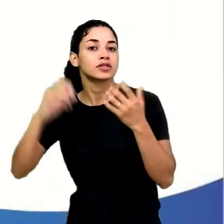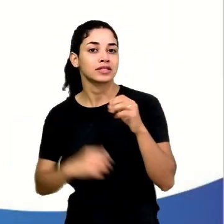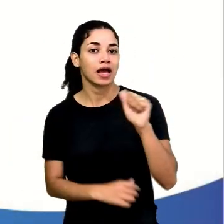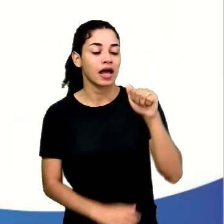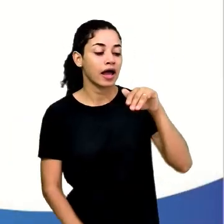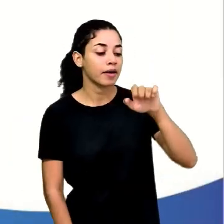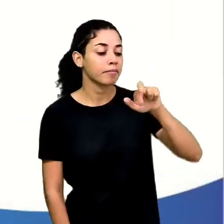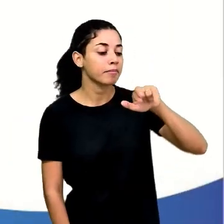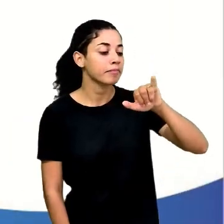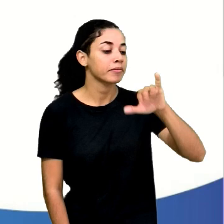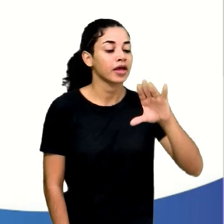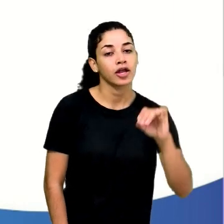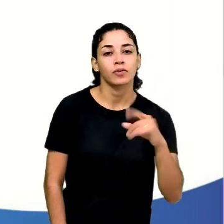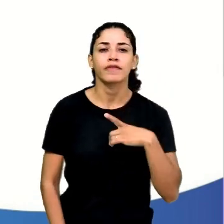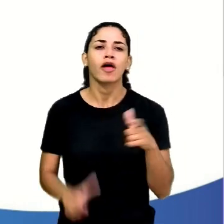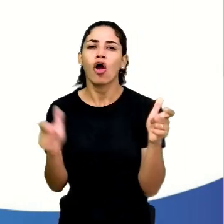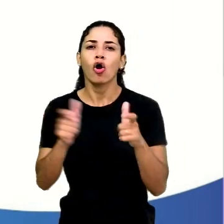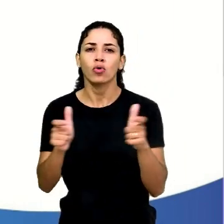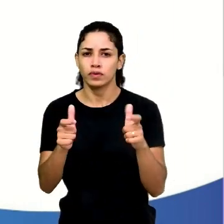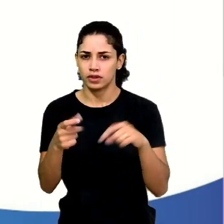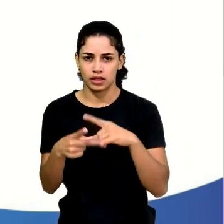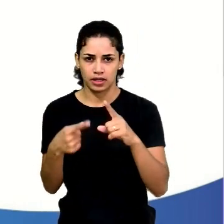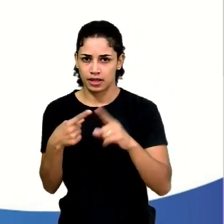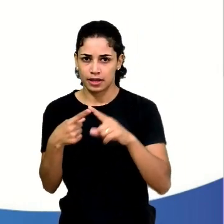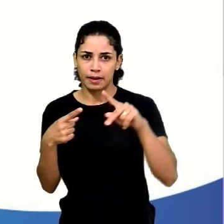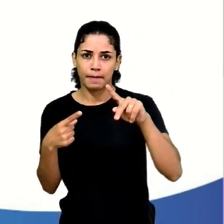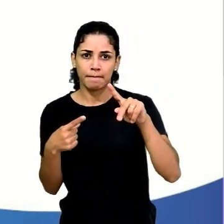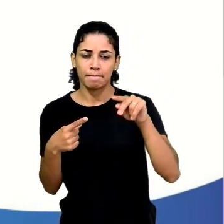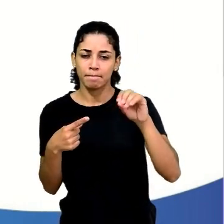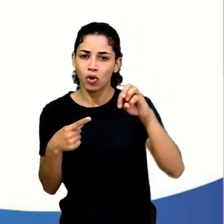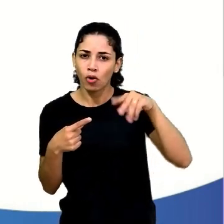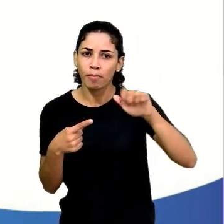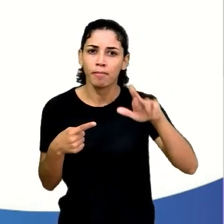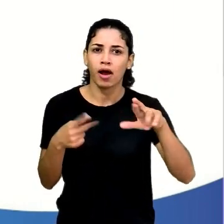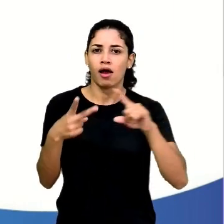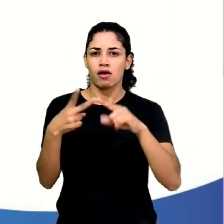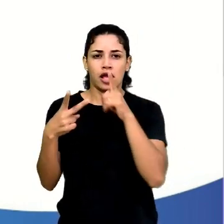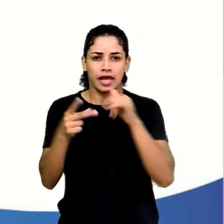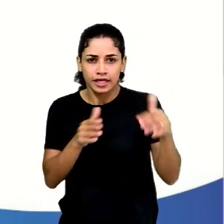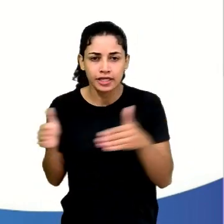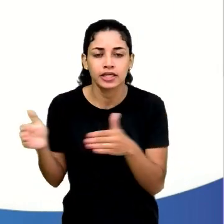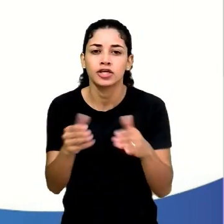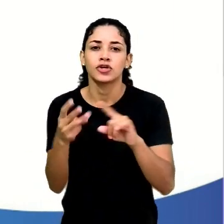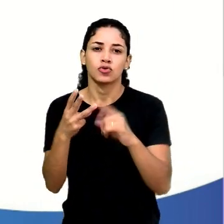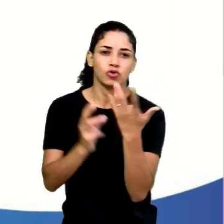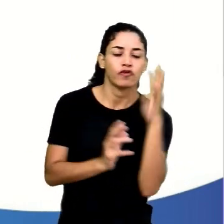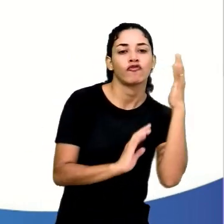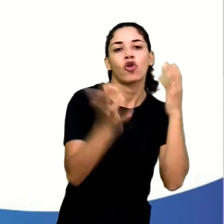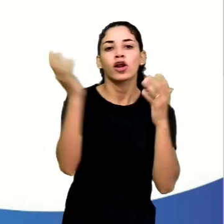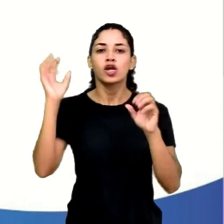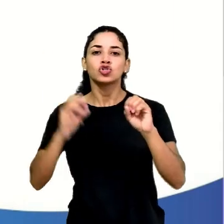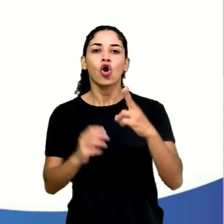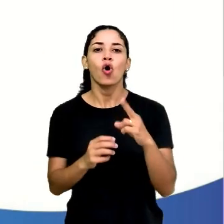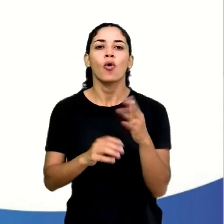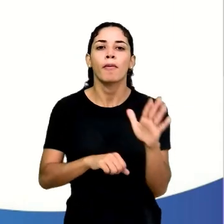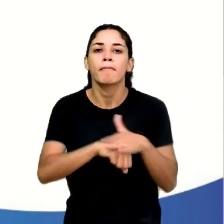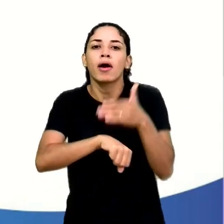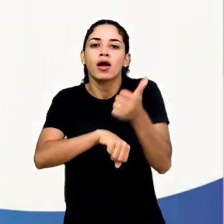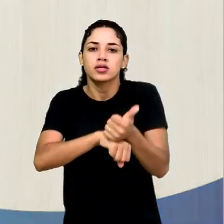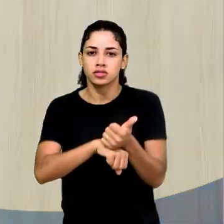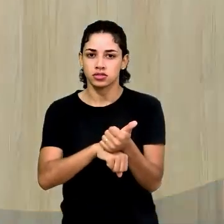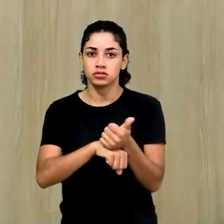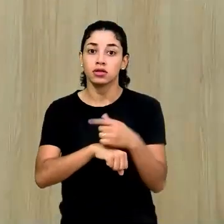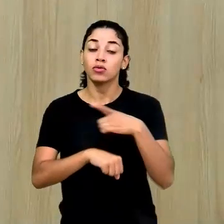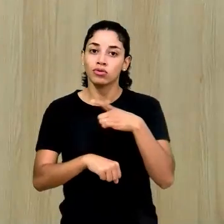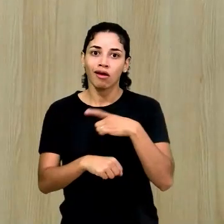estava num pomar, num rio, numa floresta ou numa praça. Percebam que a gente viu